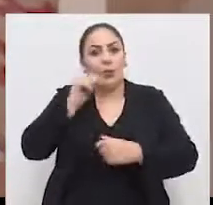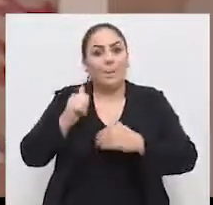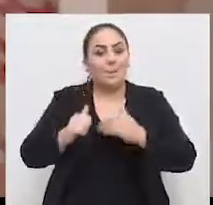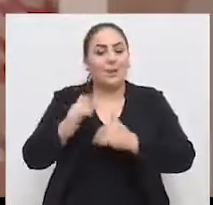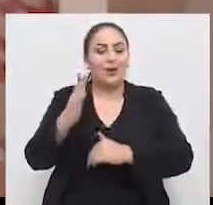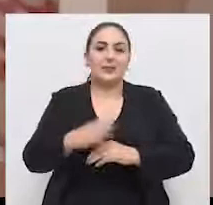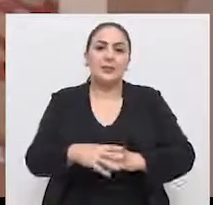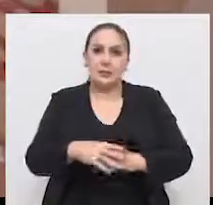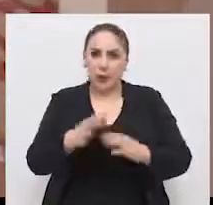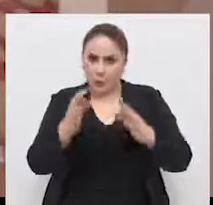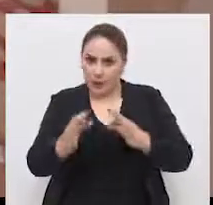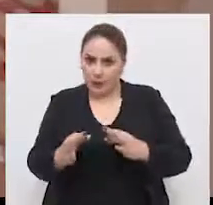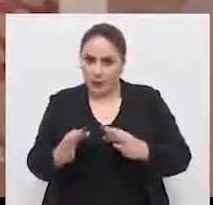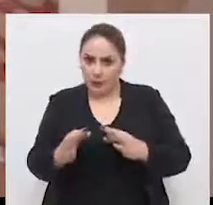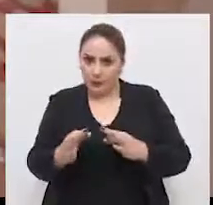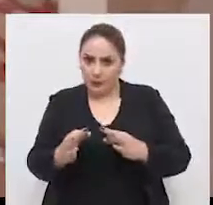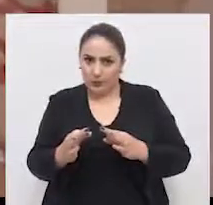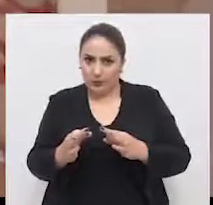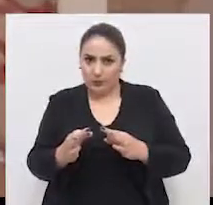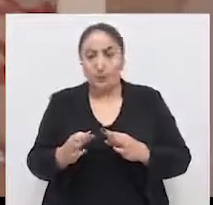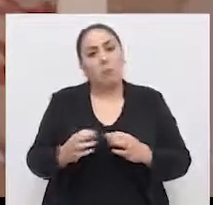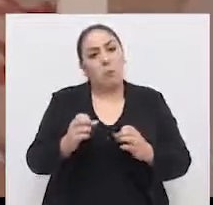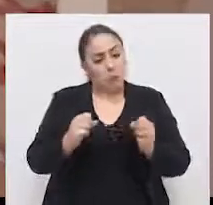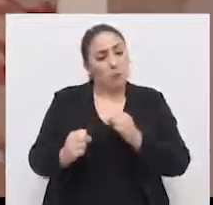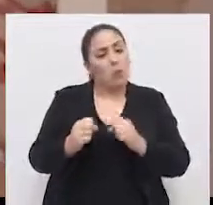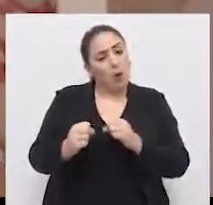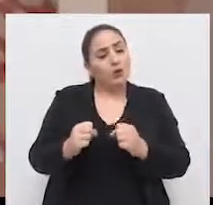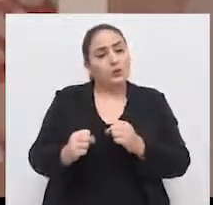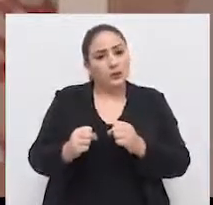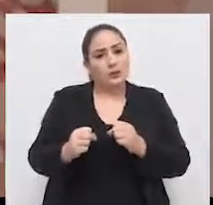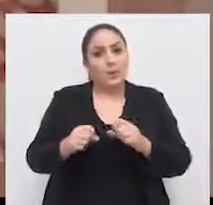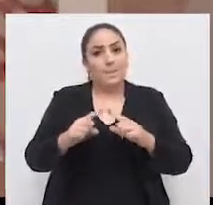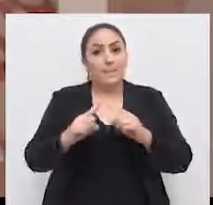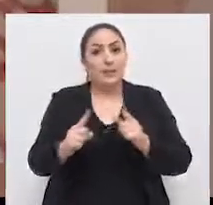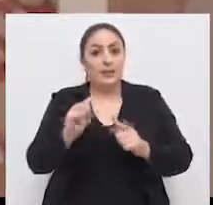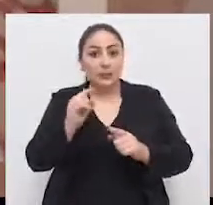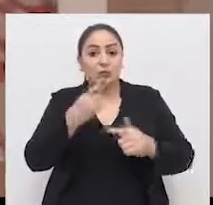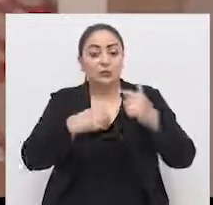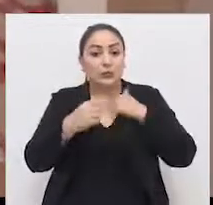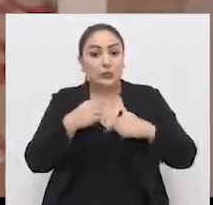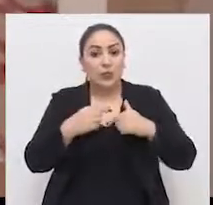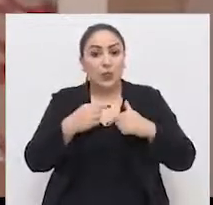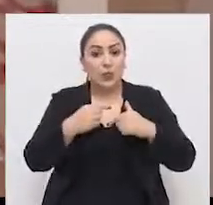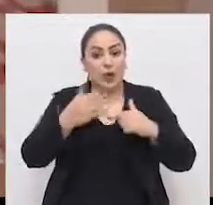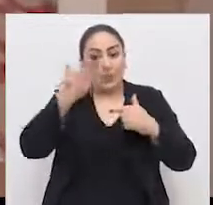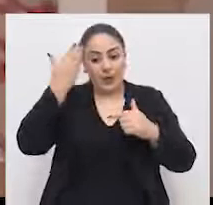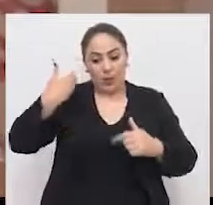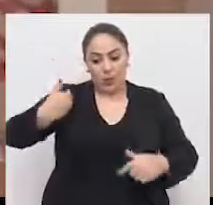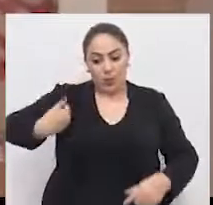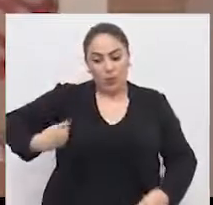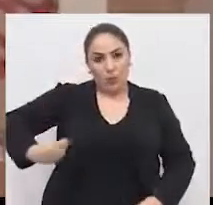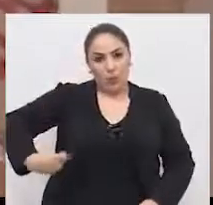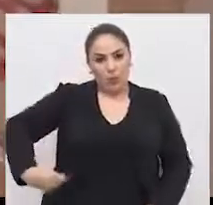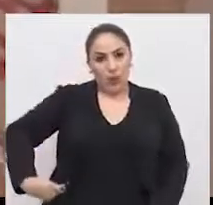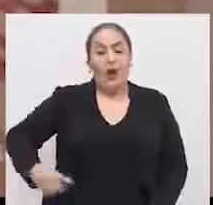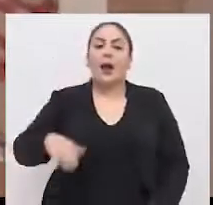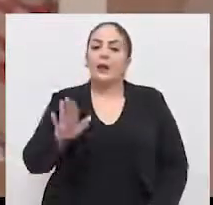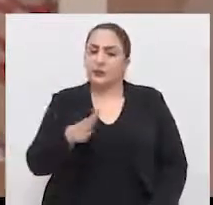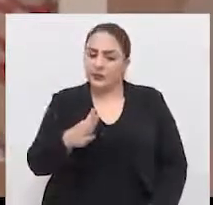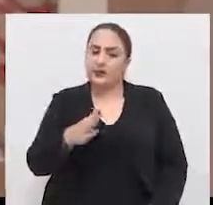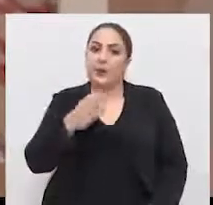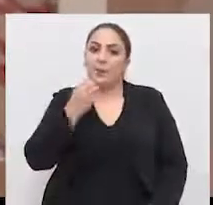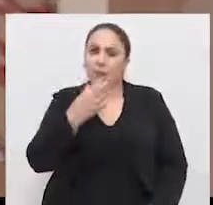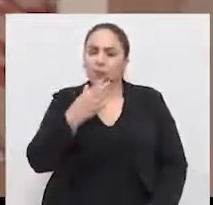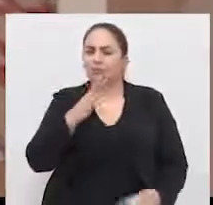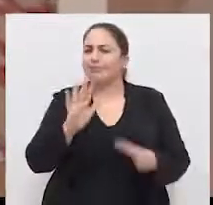6 meses. É o ideal? Pode ser que sim. Se você deseja que o seu cabelo cresça, às vezes